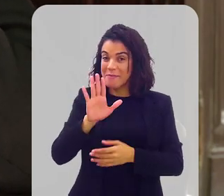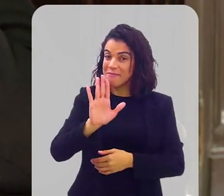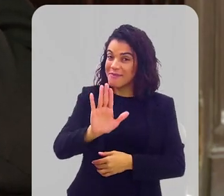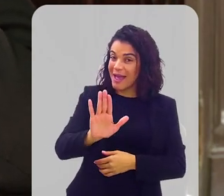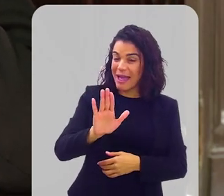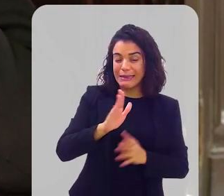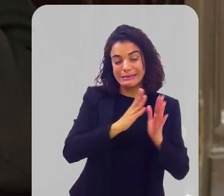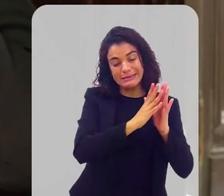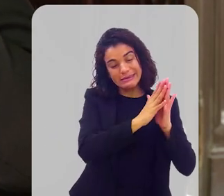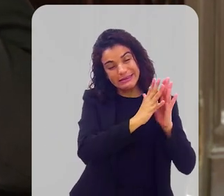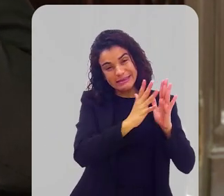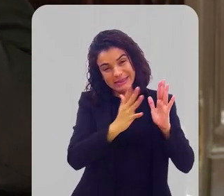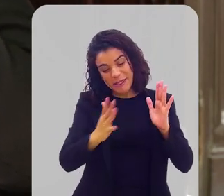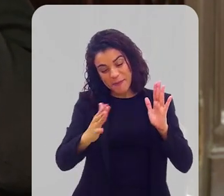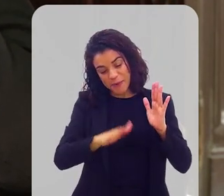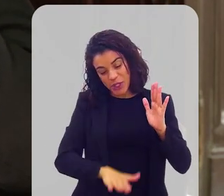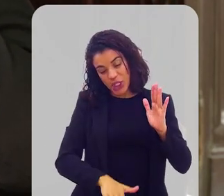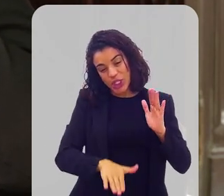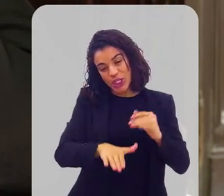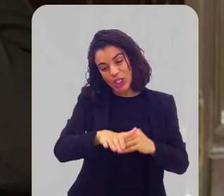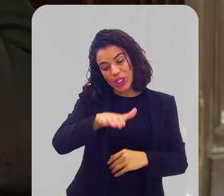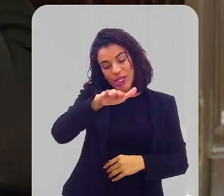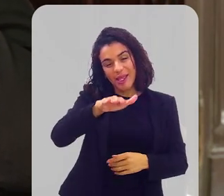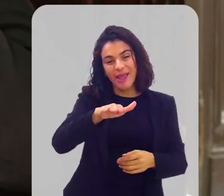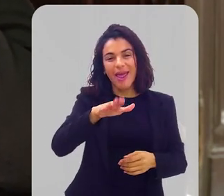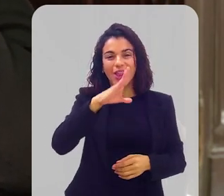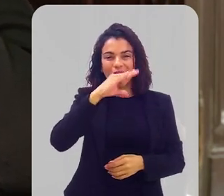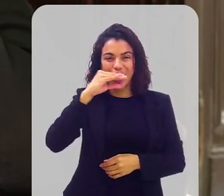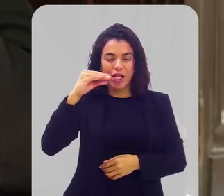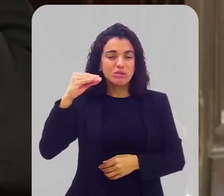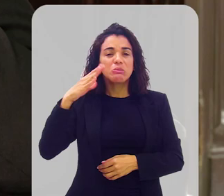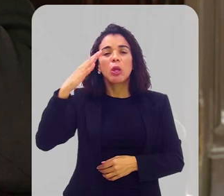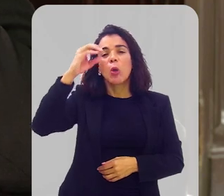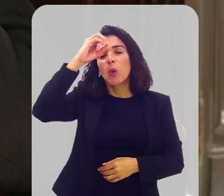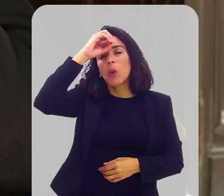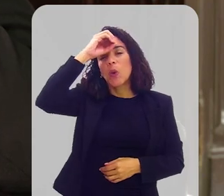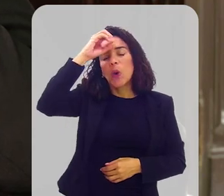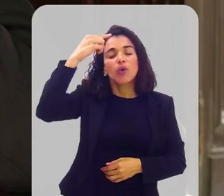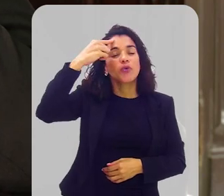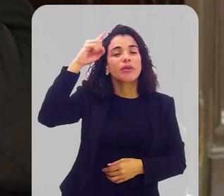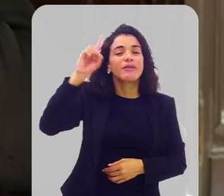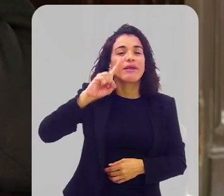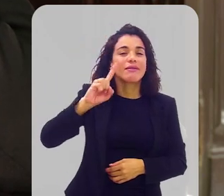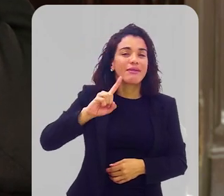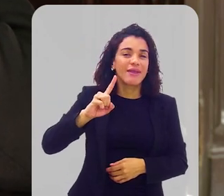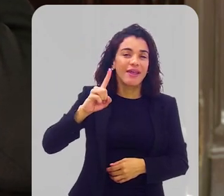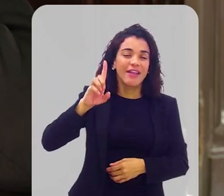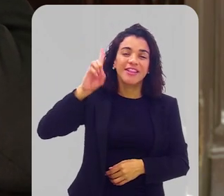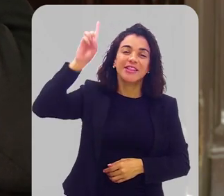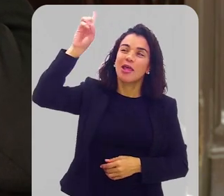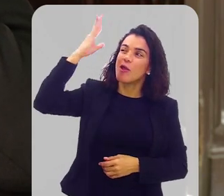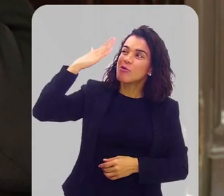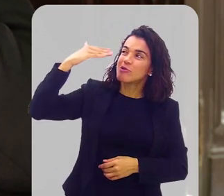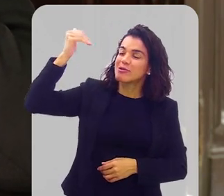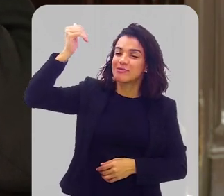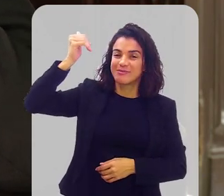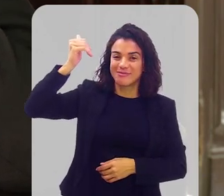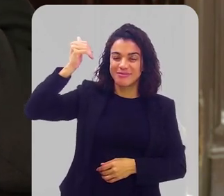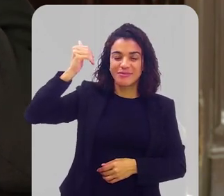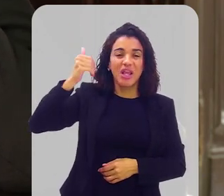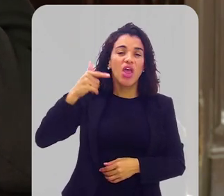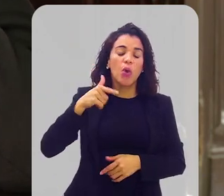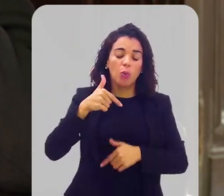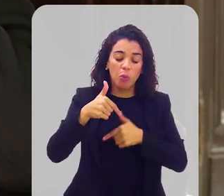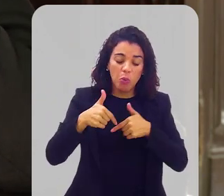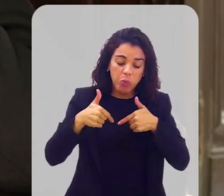Até então, a minha trajetória de pequenininha para adolescência, eu não entendia o meu chamado, meu ministério, né? Eu